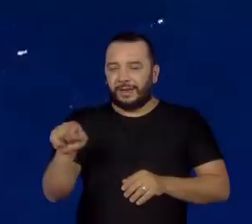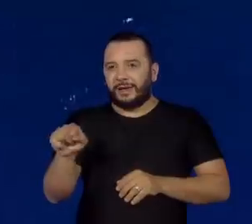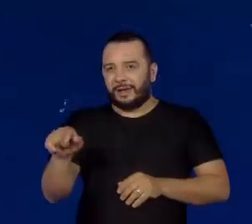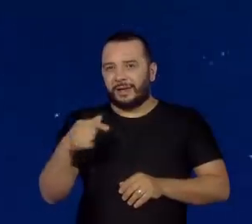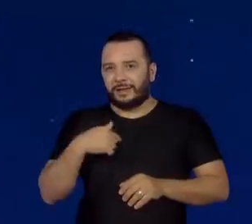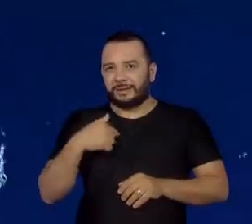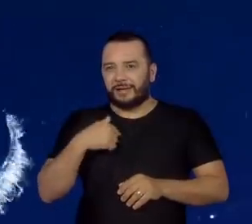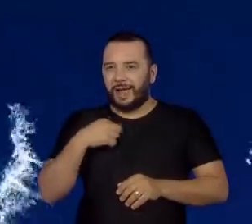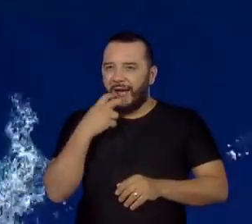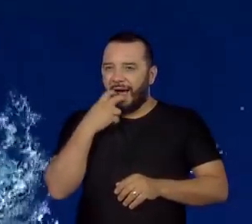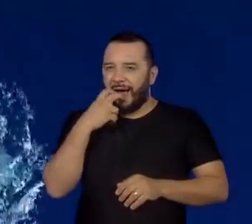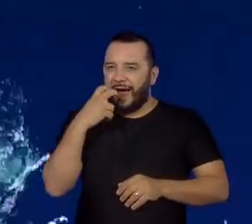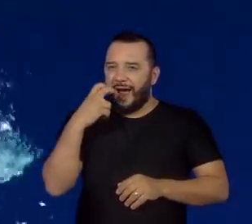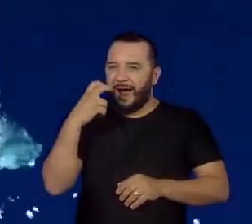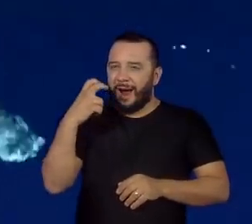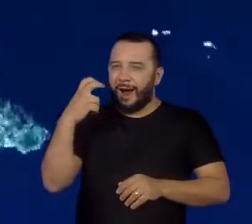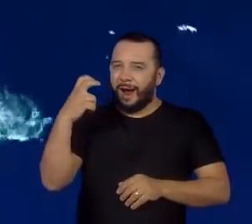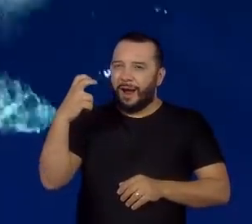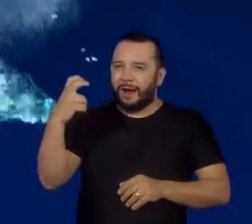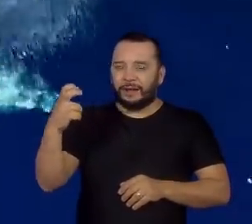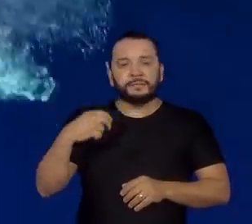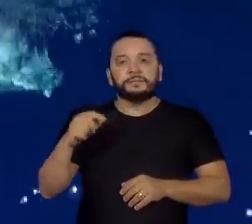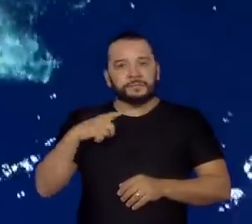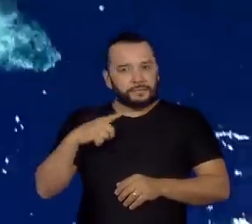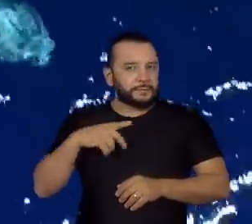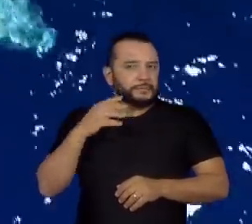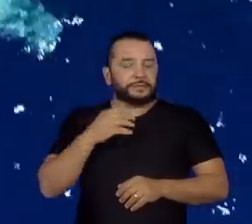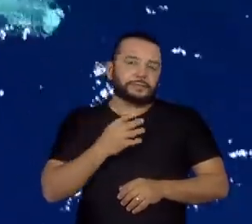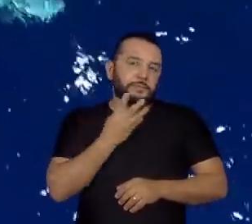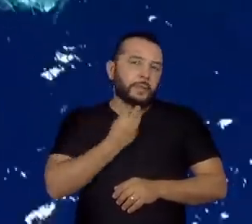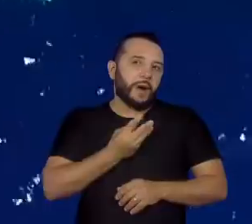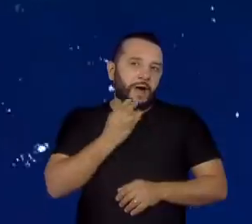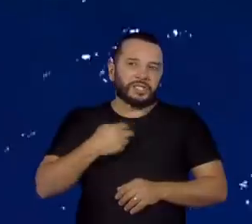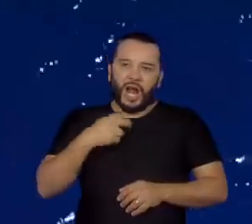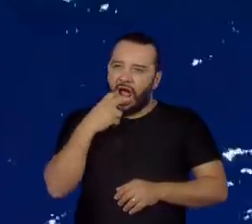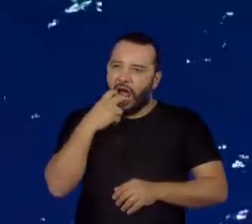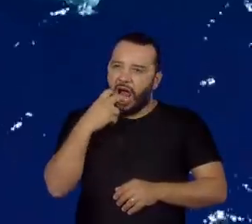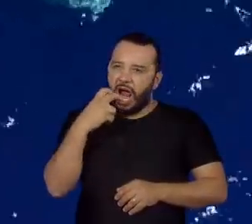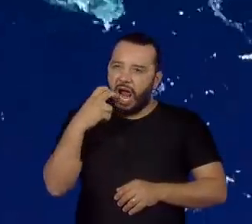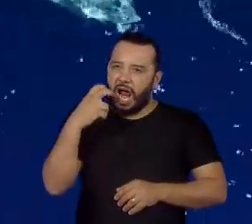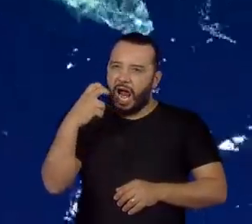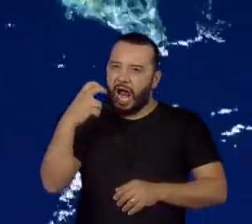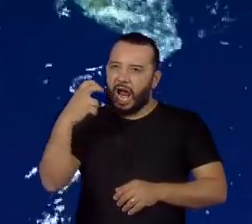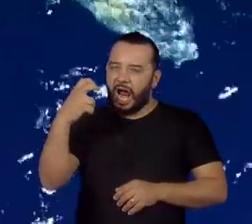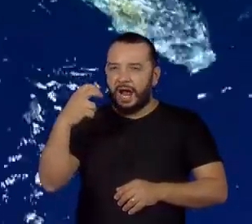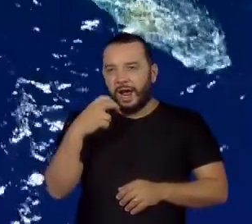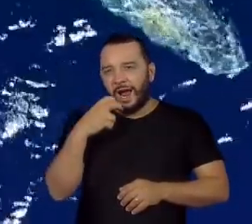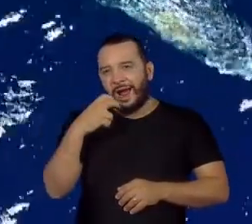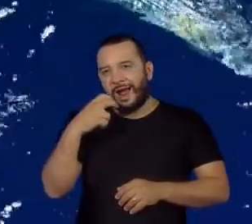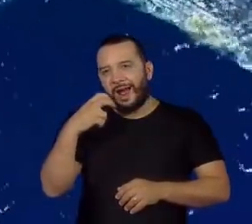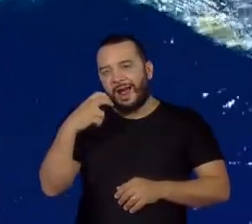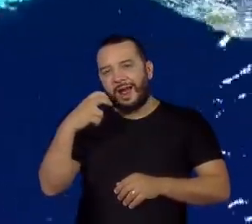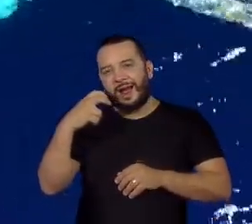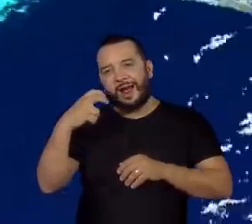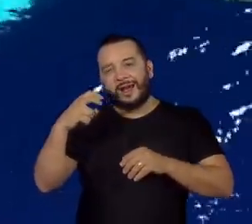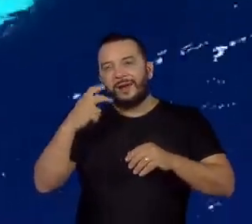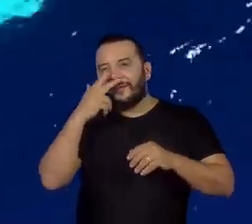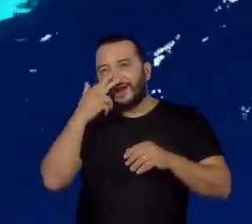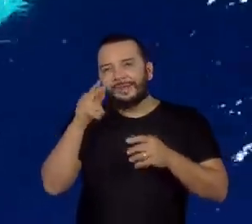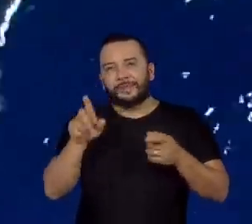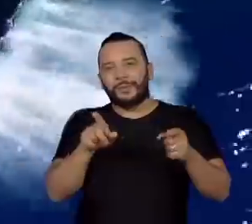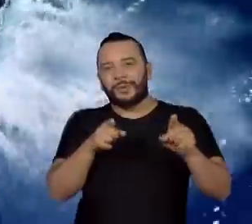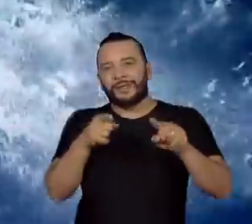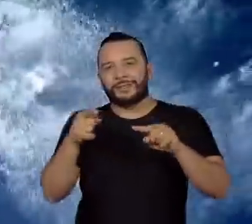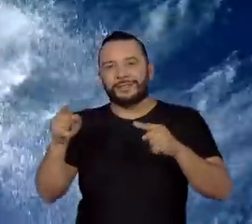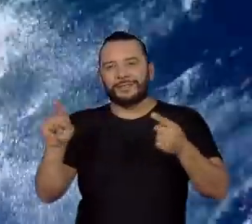eles cantam e tem essas canções, elas são seguidas de diversos estrofes, né? Então, e a cada ano eles